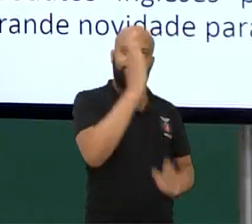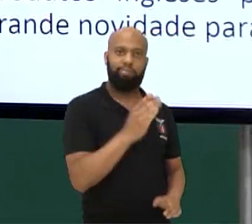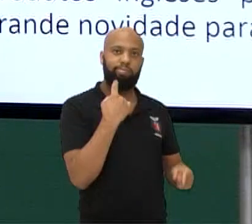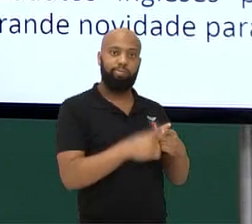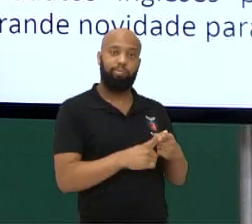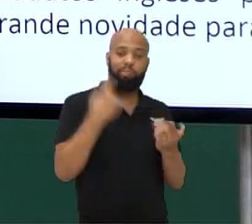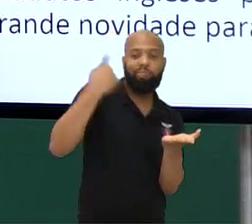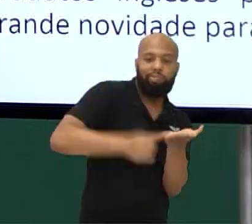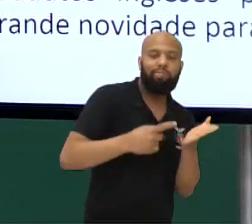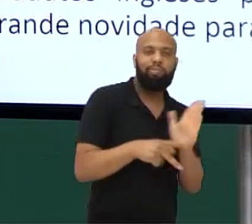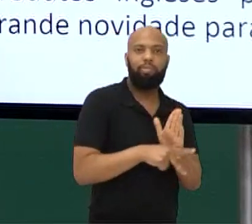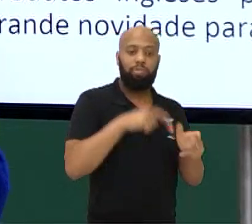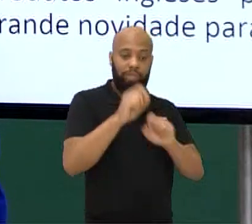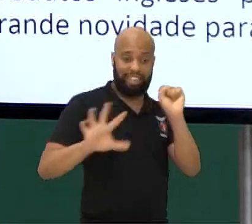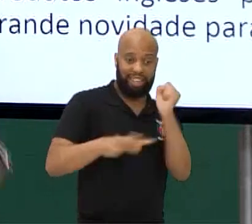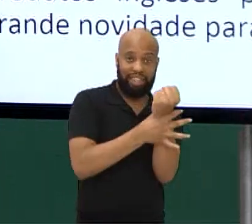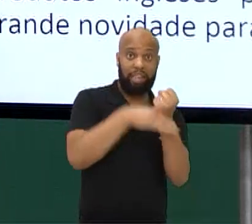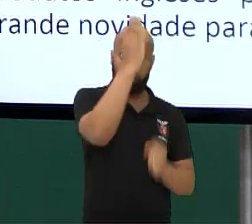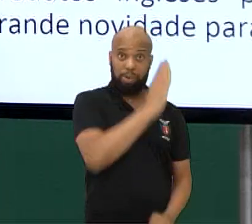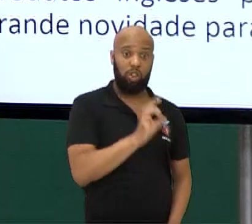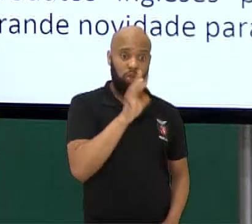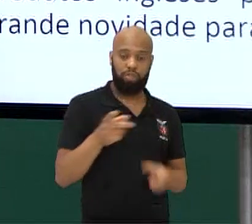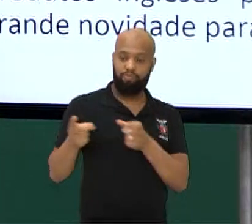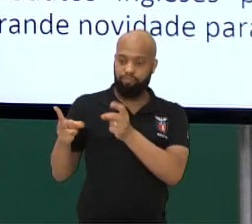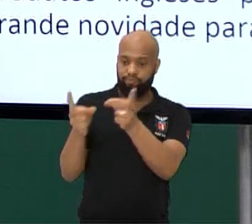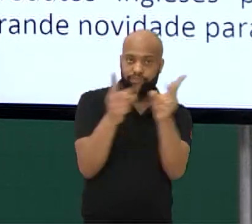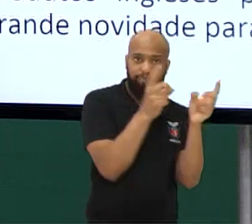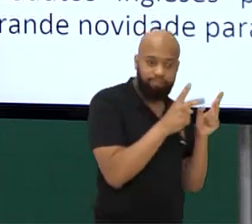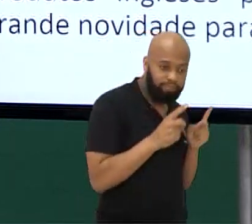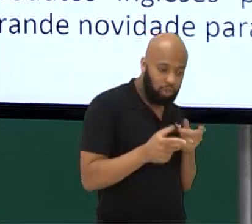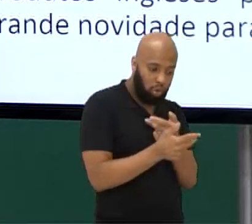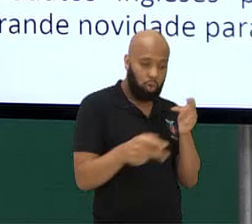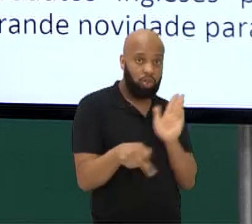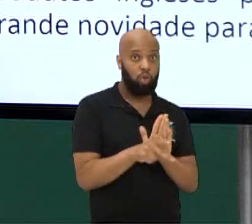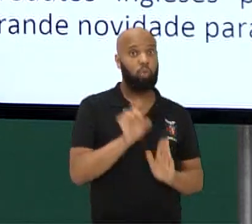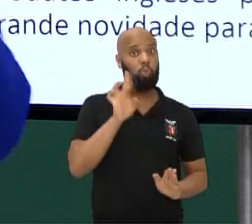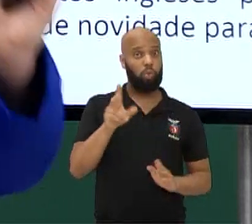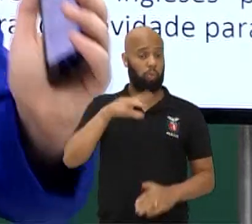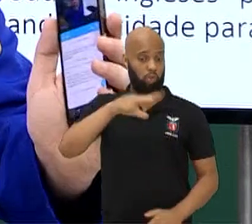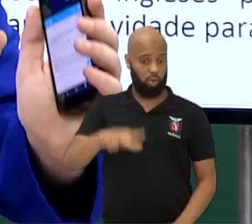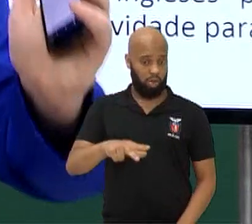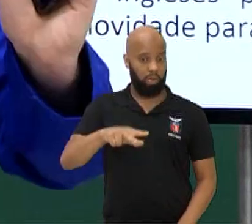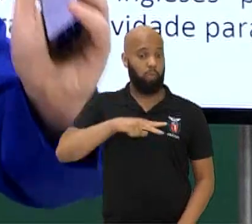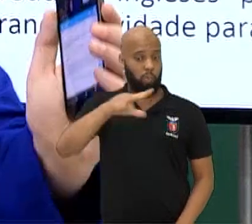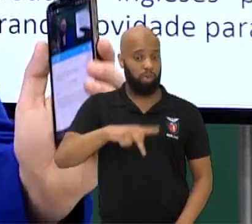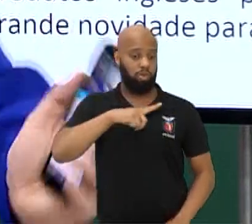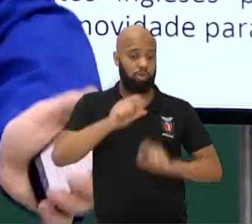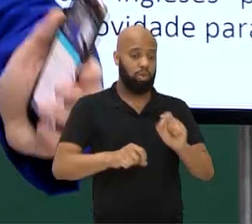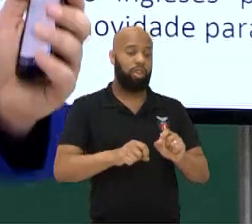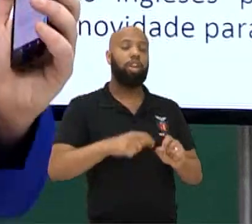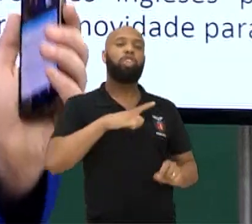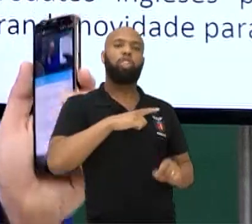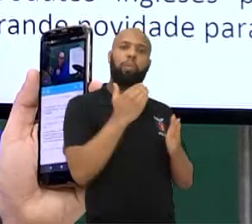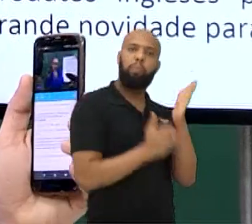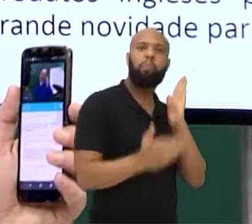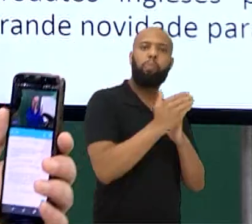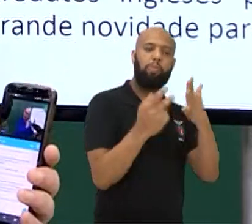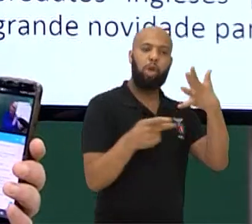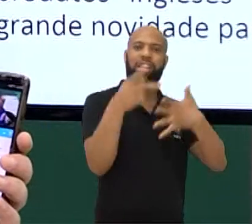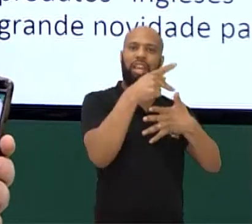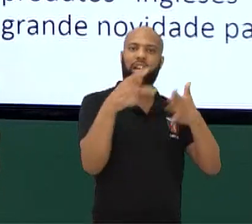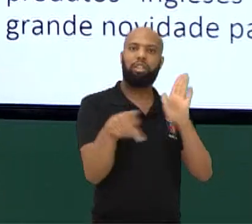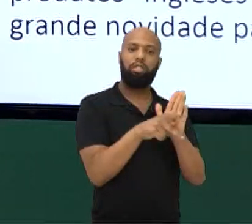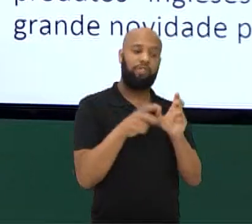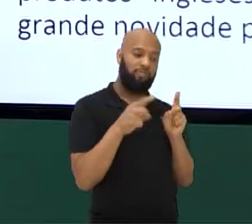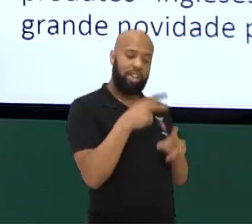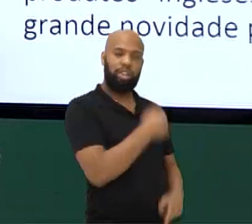Colonial garantia que o Brasil só poderia comercializar com Portugal e Portugal tinha exclusividade, monopólio de